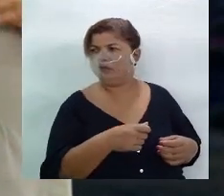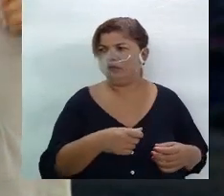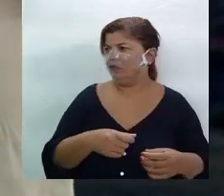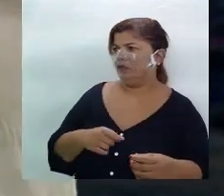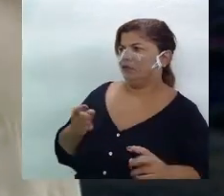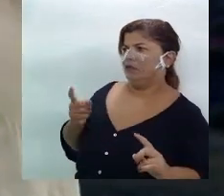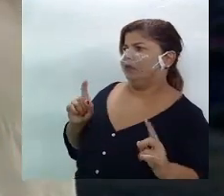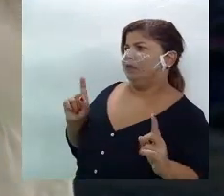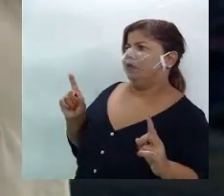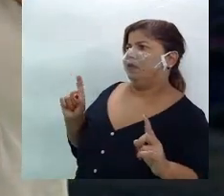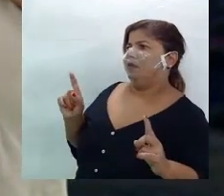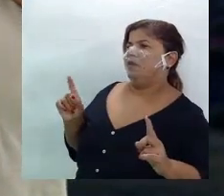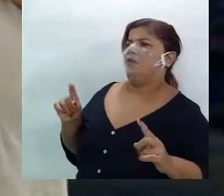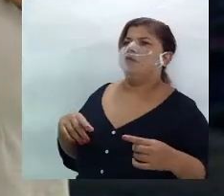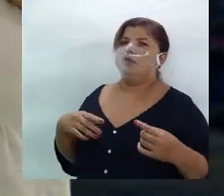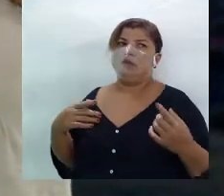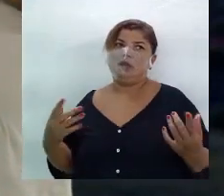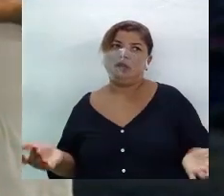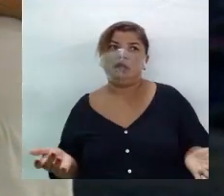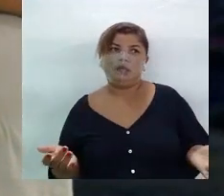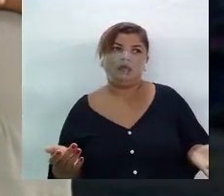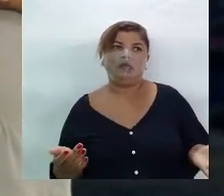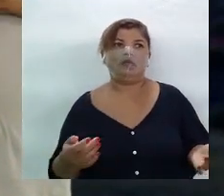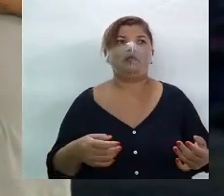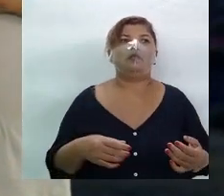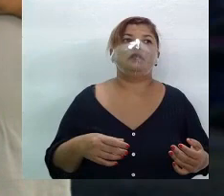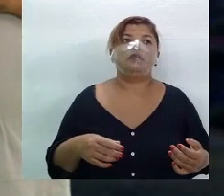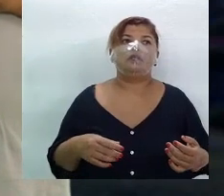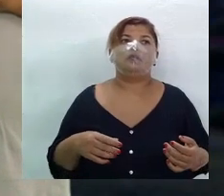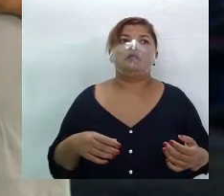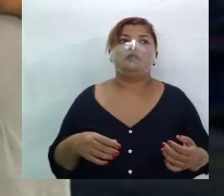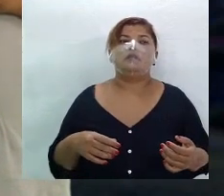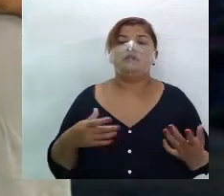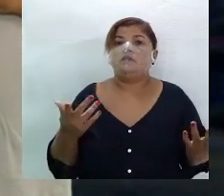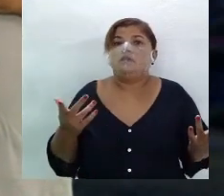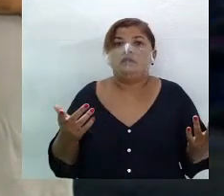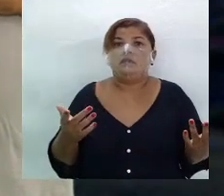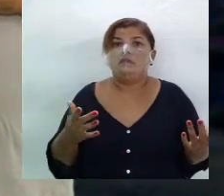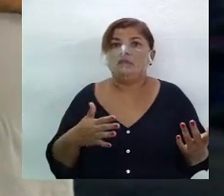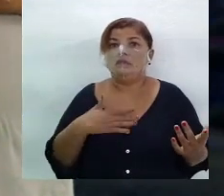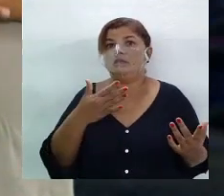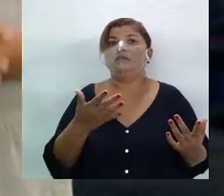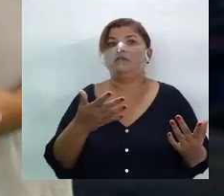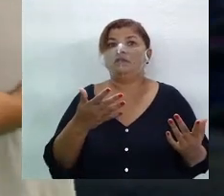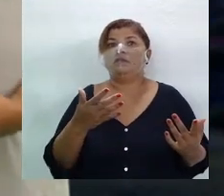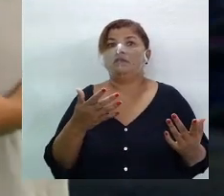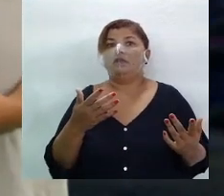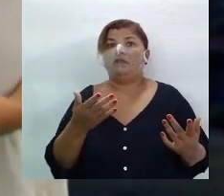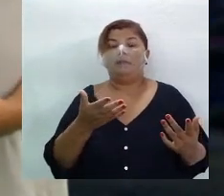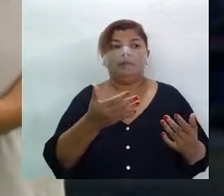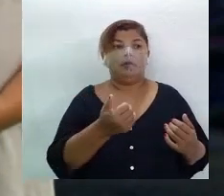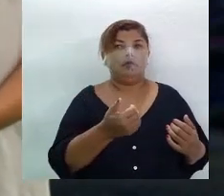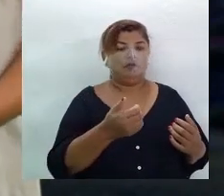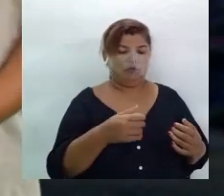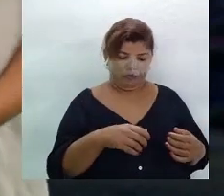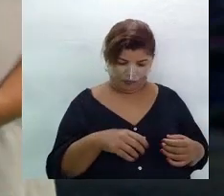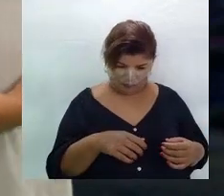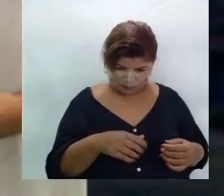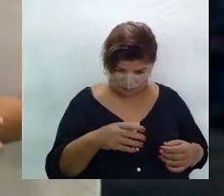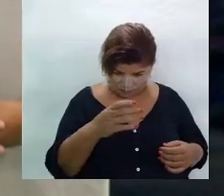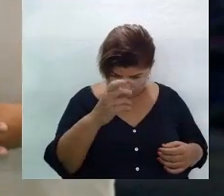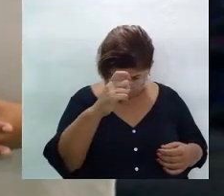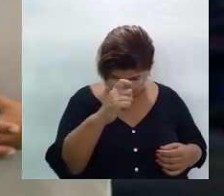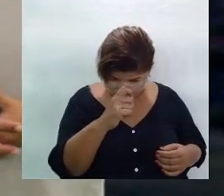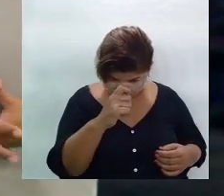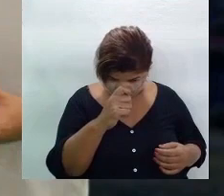tem. Então, o que acontece? De repente, e detalhe, quando ele pede fogo, ele pede com a cabeça baixa, o chapéu